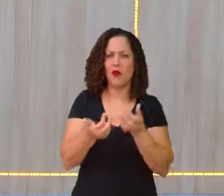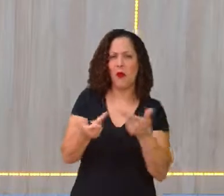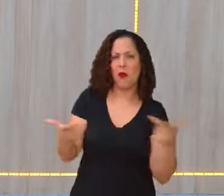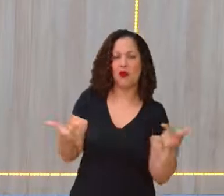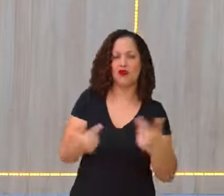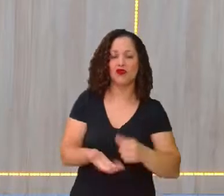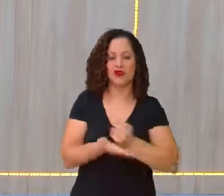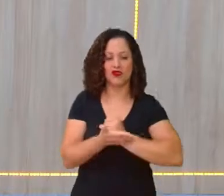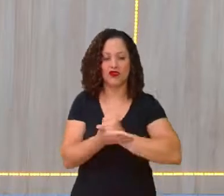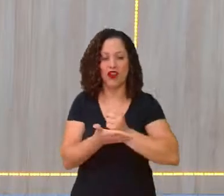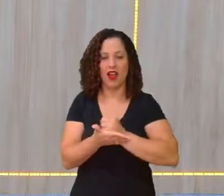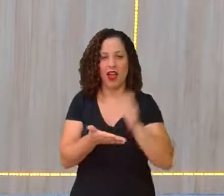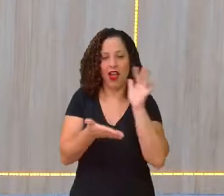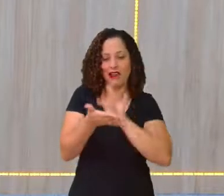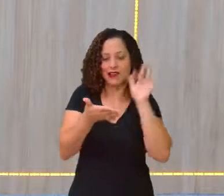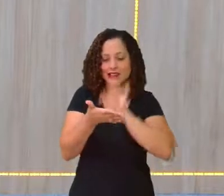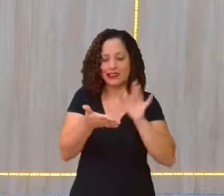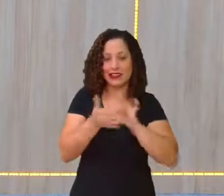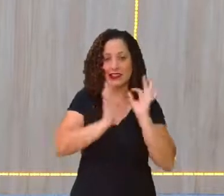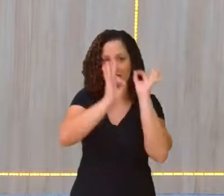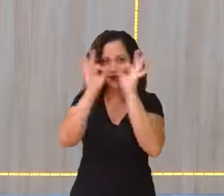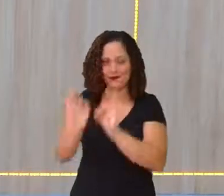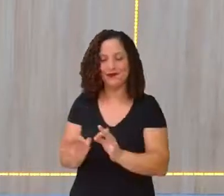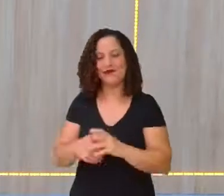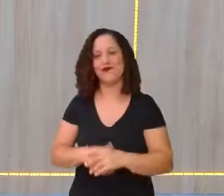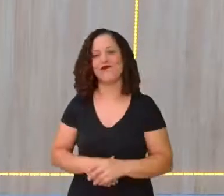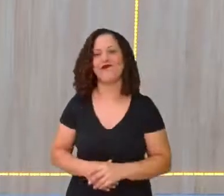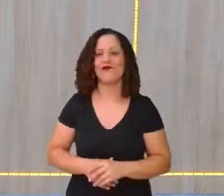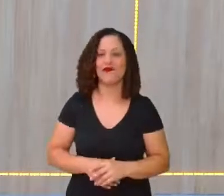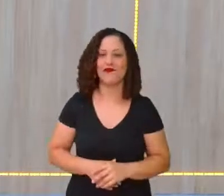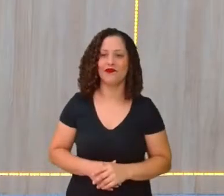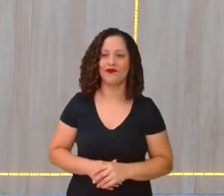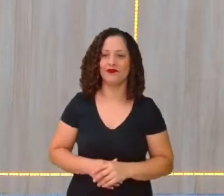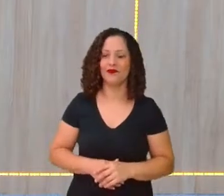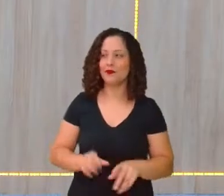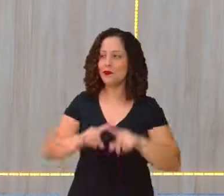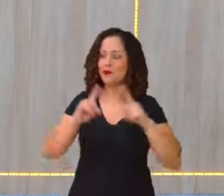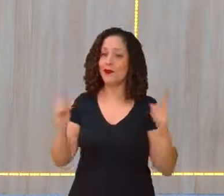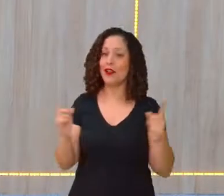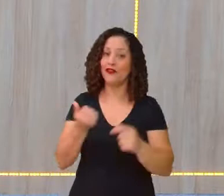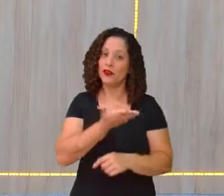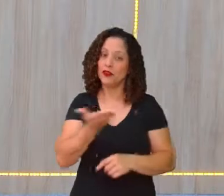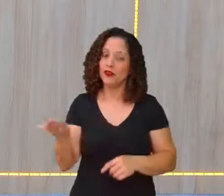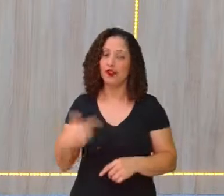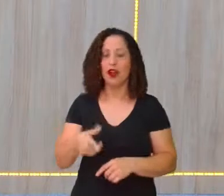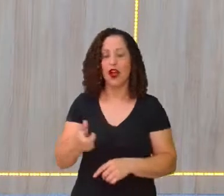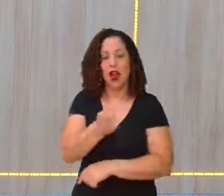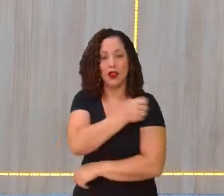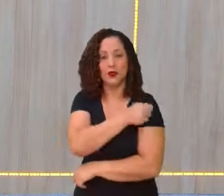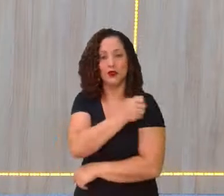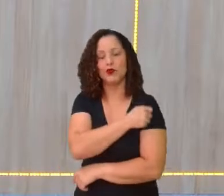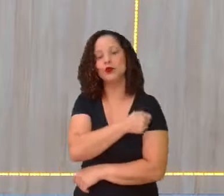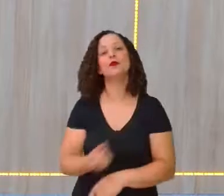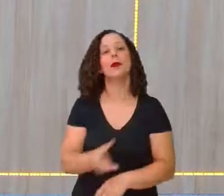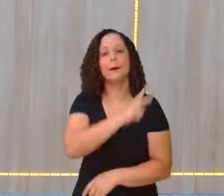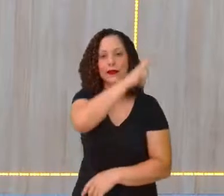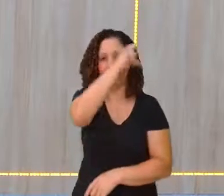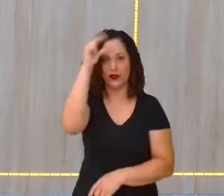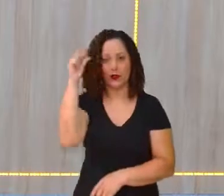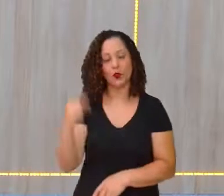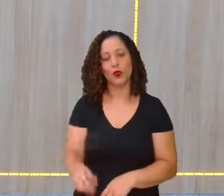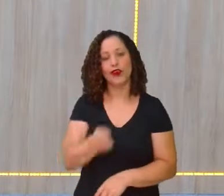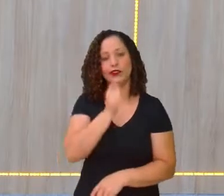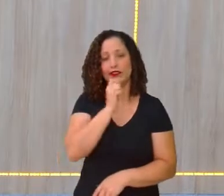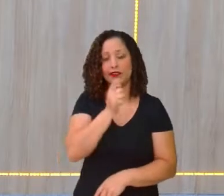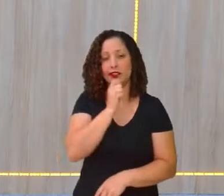à vontade, tá certo? Então, se por um acaso você não é estudante da nossa rede, porque o aplicativo ele é feito